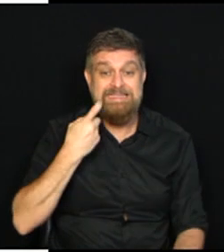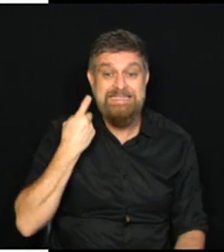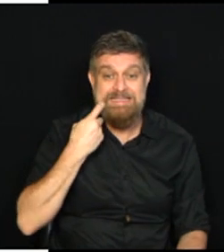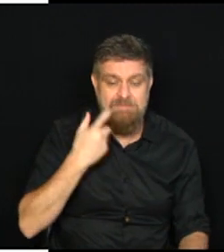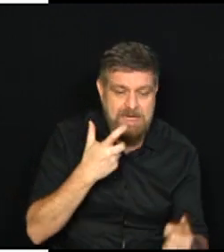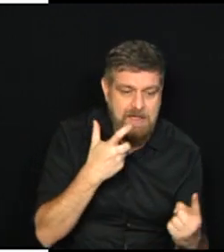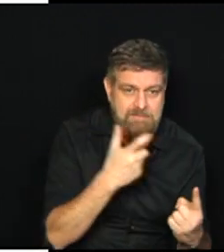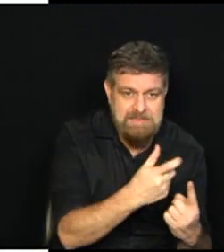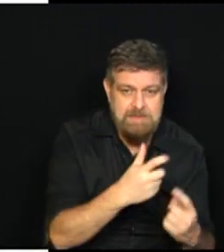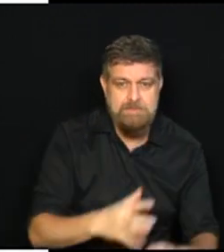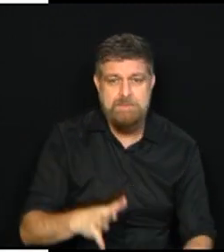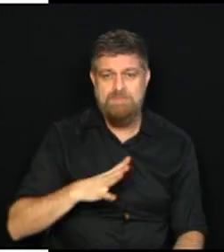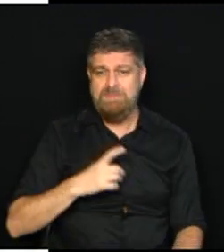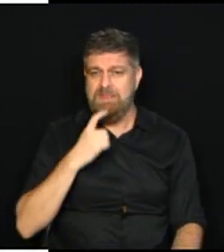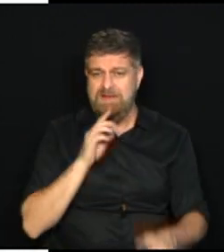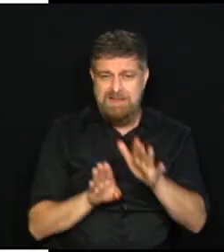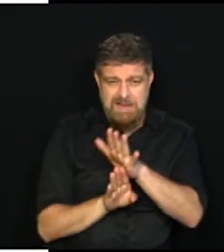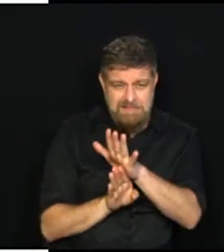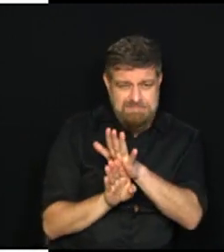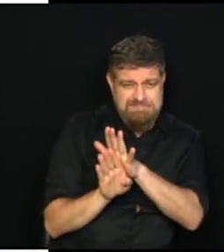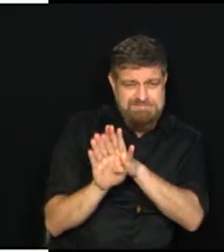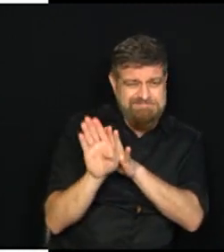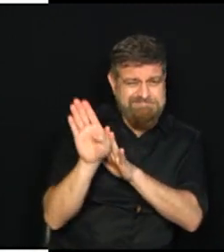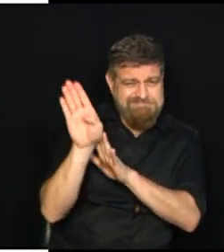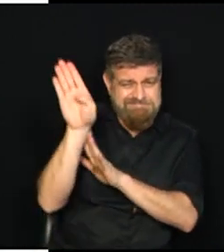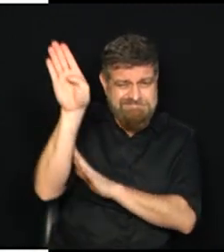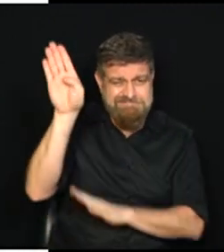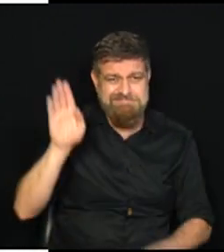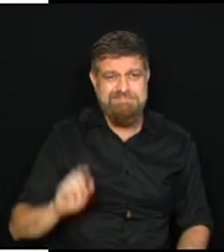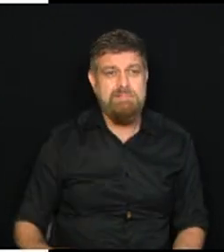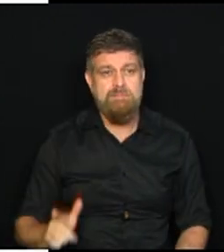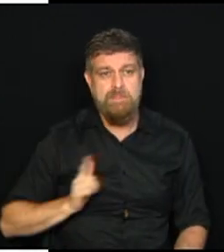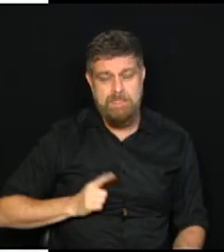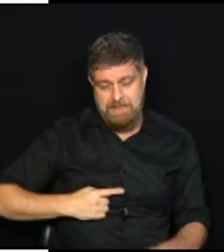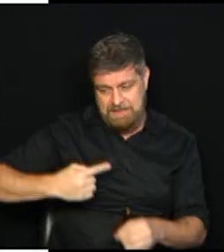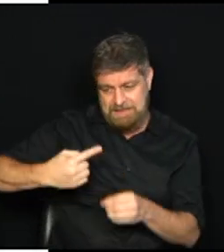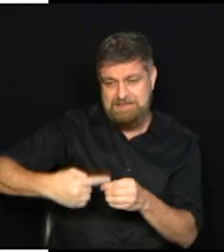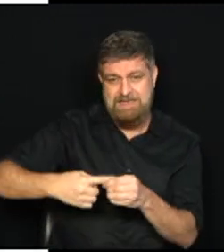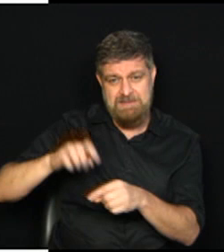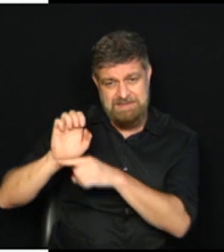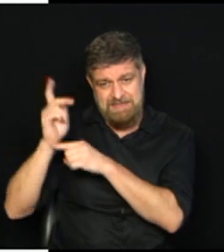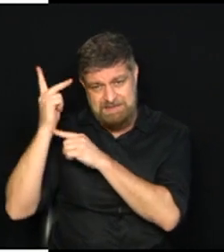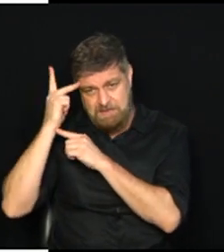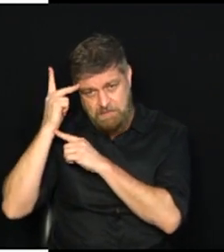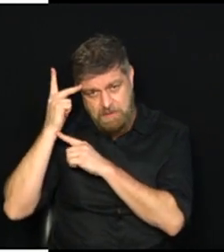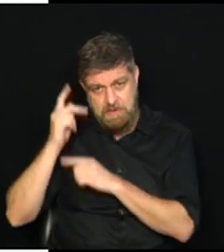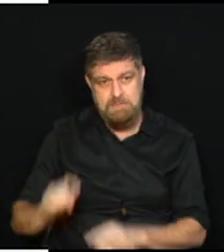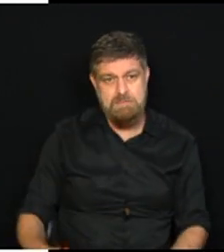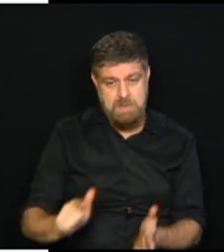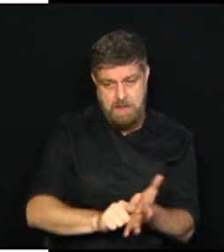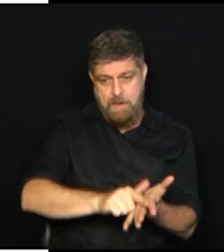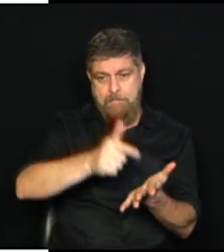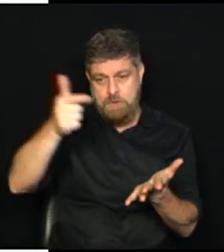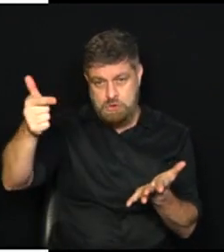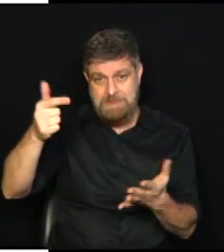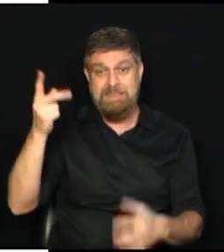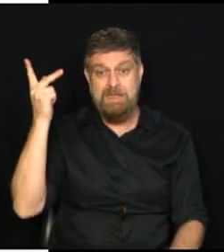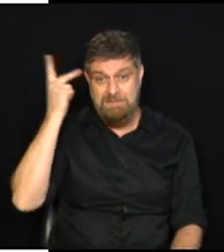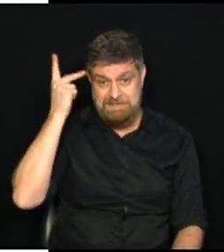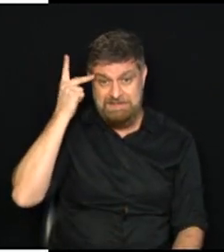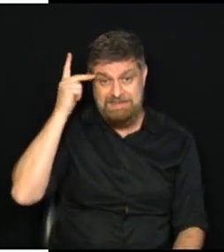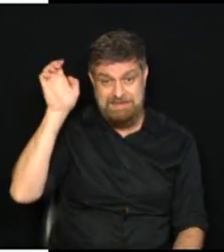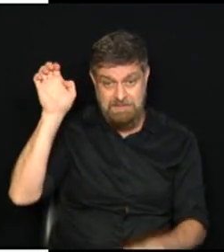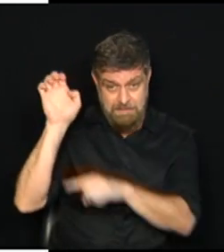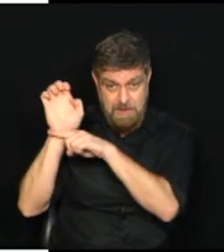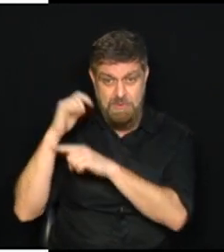Bom, Campinas lidera o ranking de vacinação nas grandes cidades do estado, isso foi uma matéria do Estadão. Nós somos